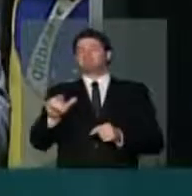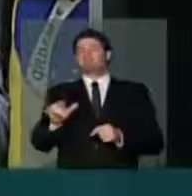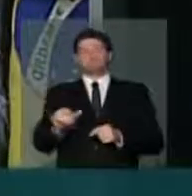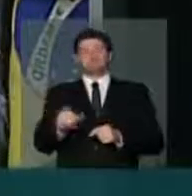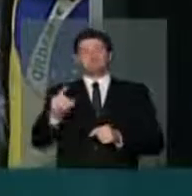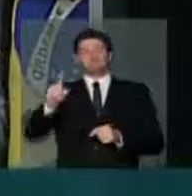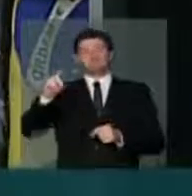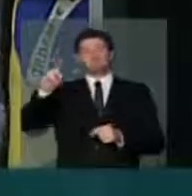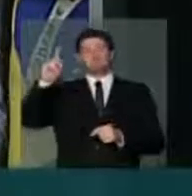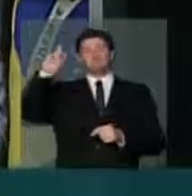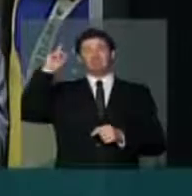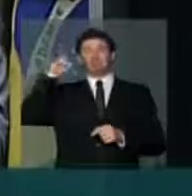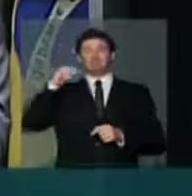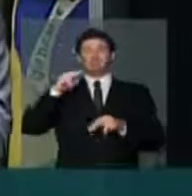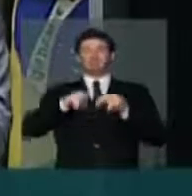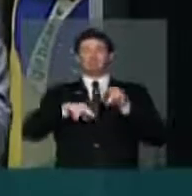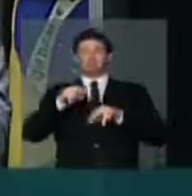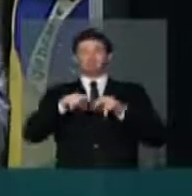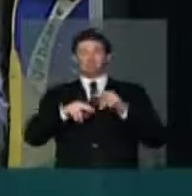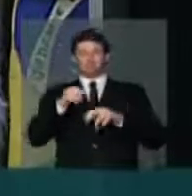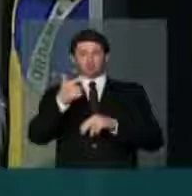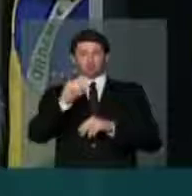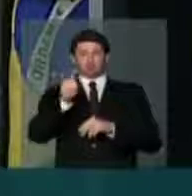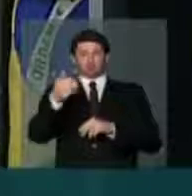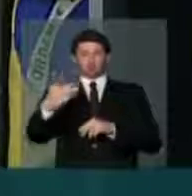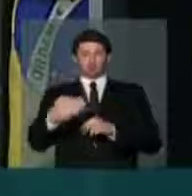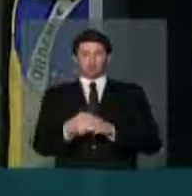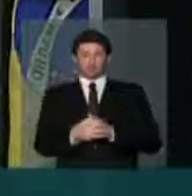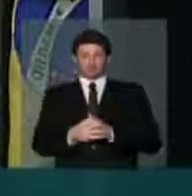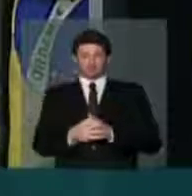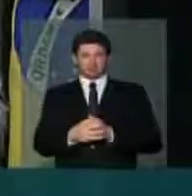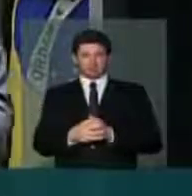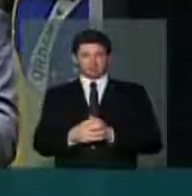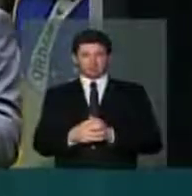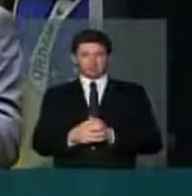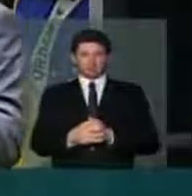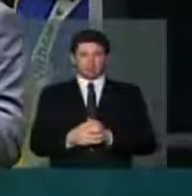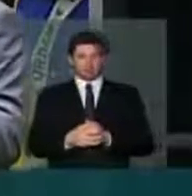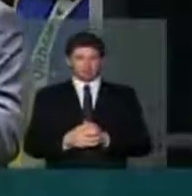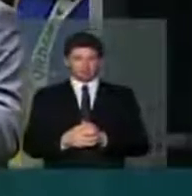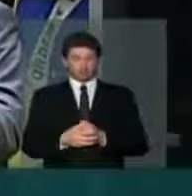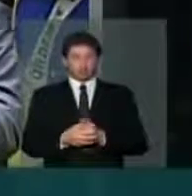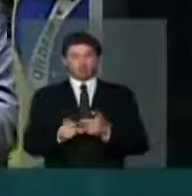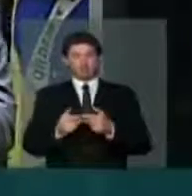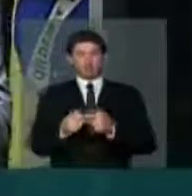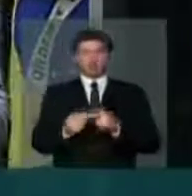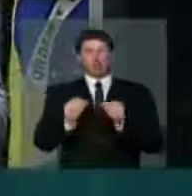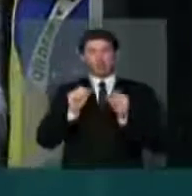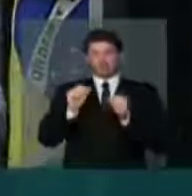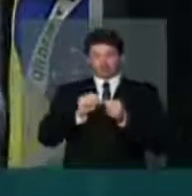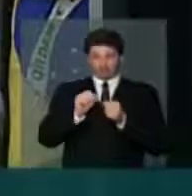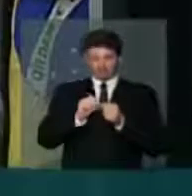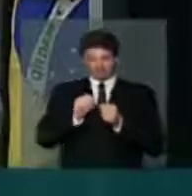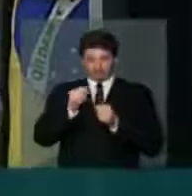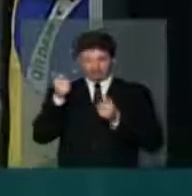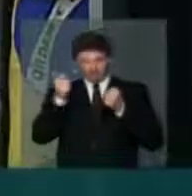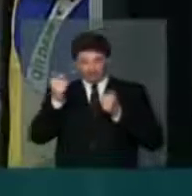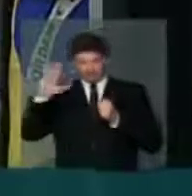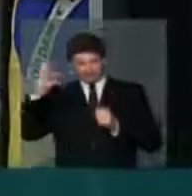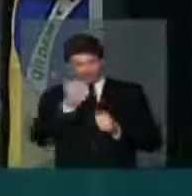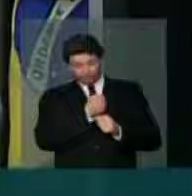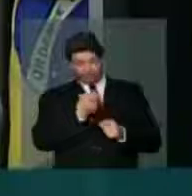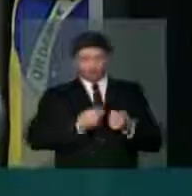os movimentos de junho de 2013. As medidas para tentar salvar